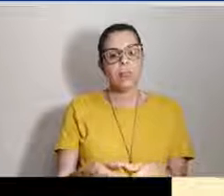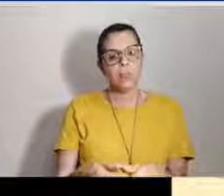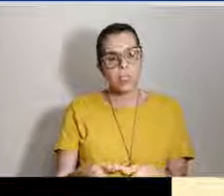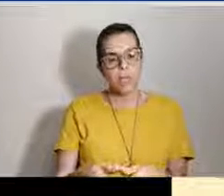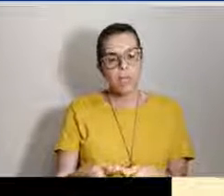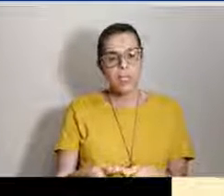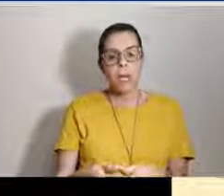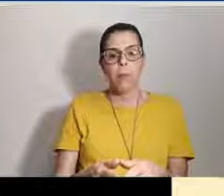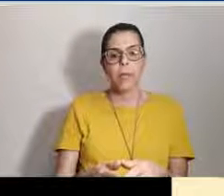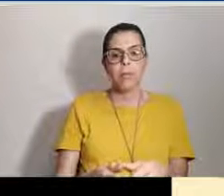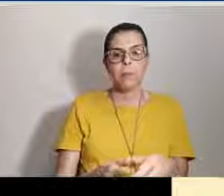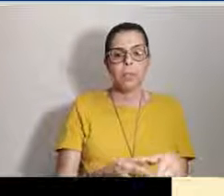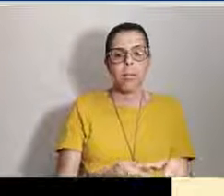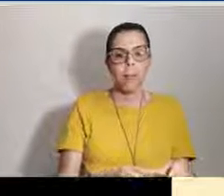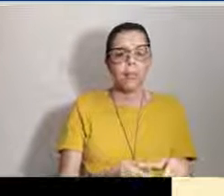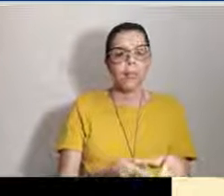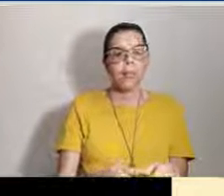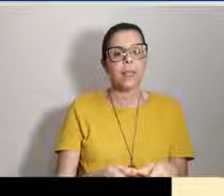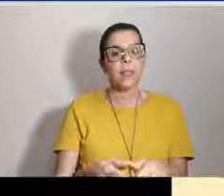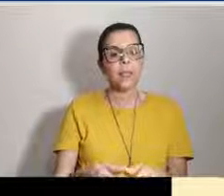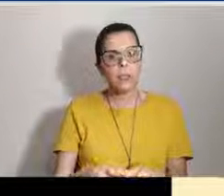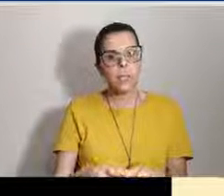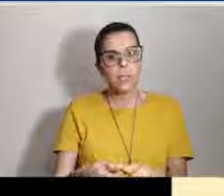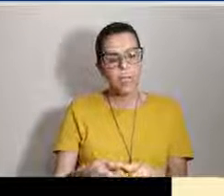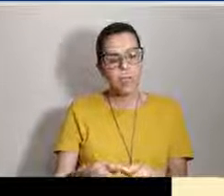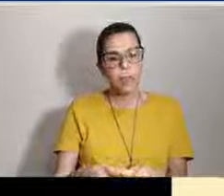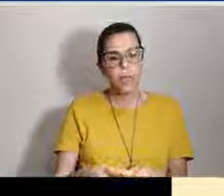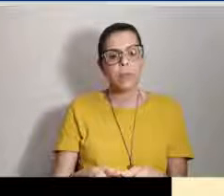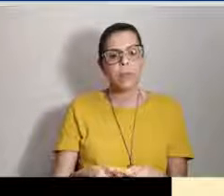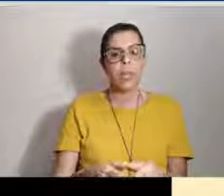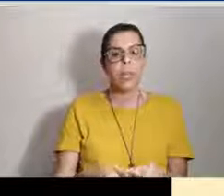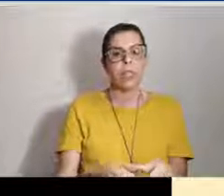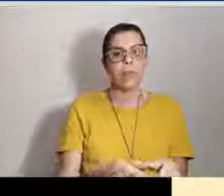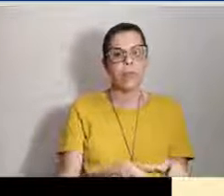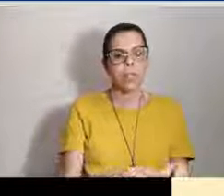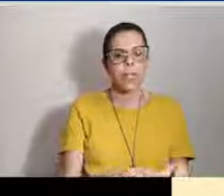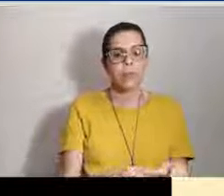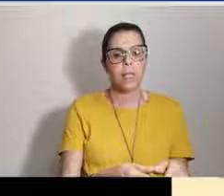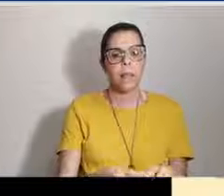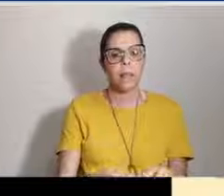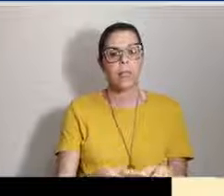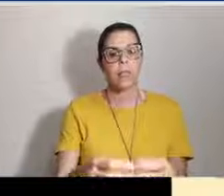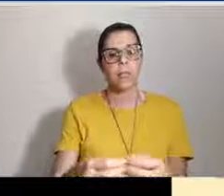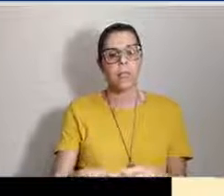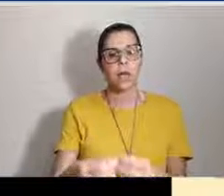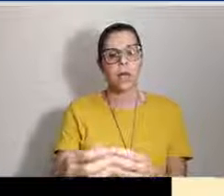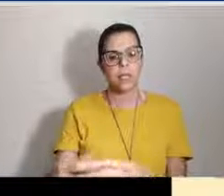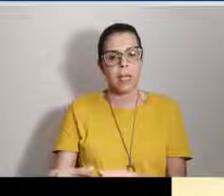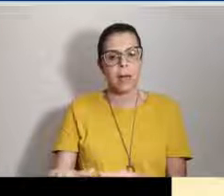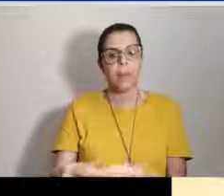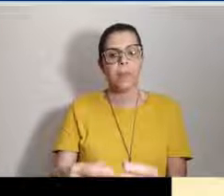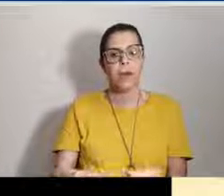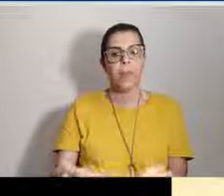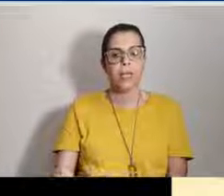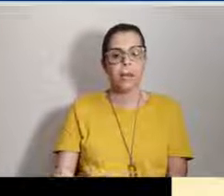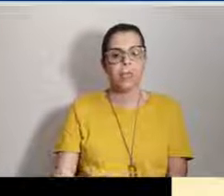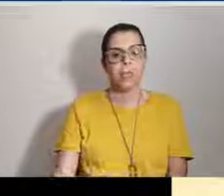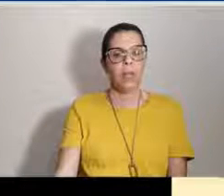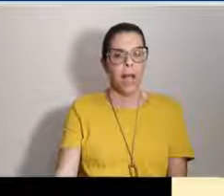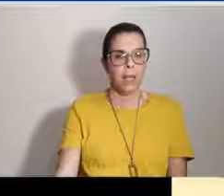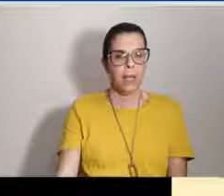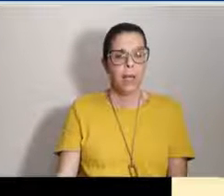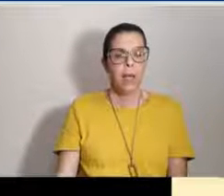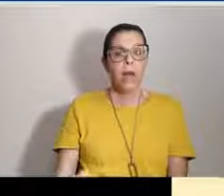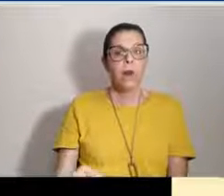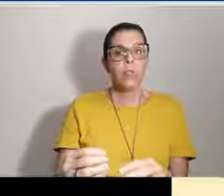docentes quanto discentes, ao mesmo tempo em que traduzem sentimentos que esses sujeitos emanam da sua relação com as